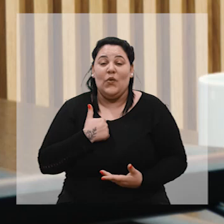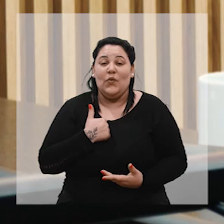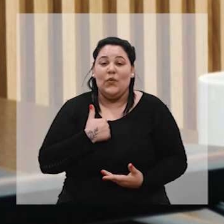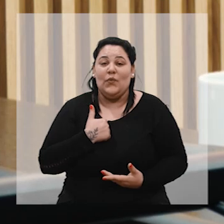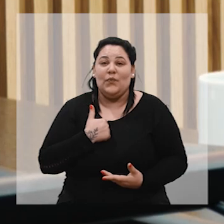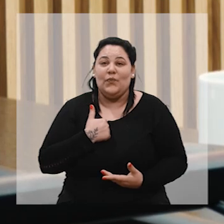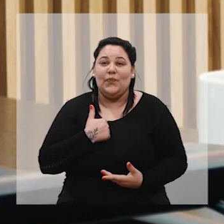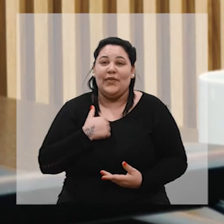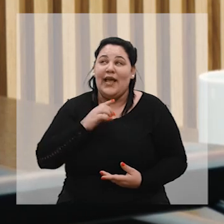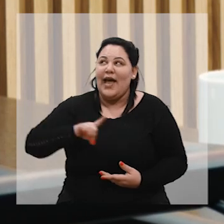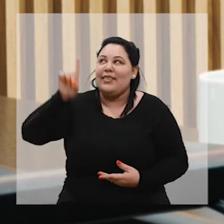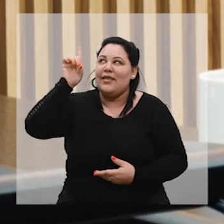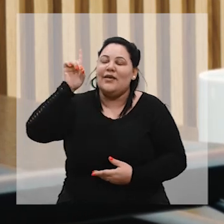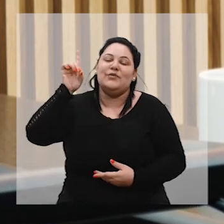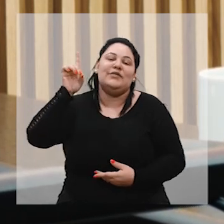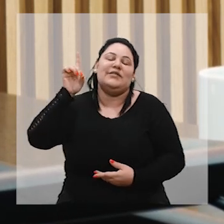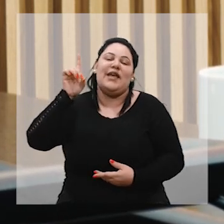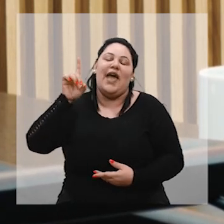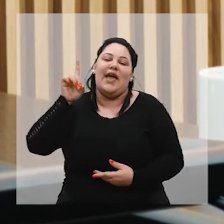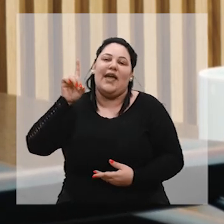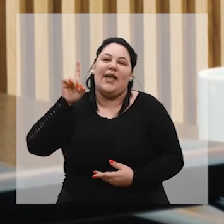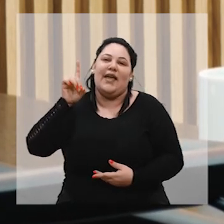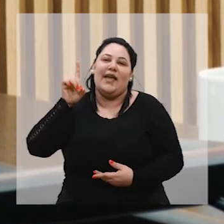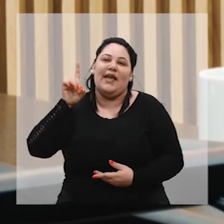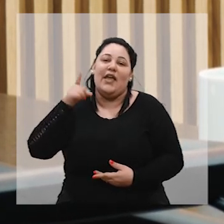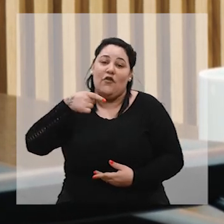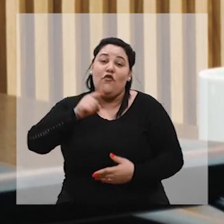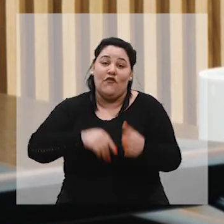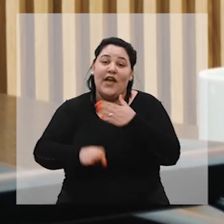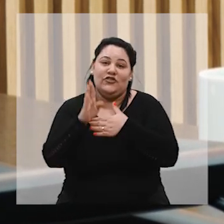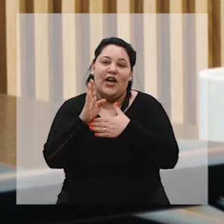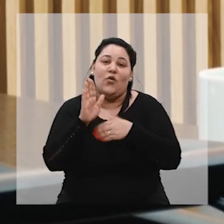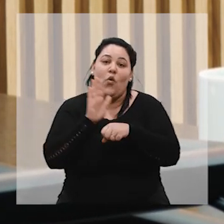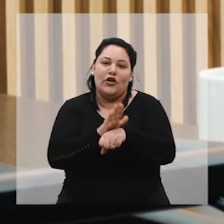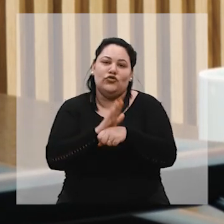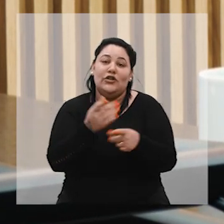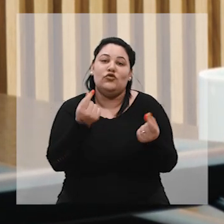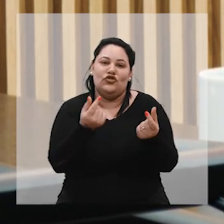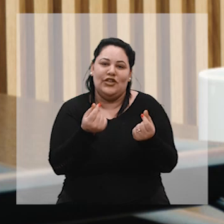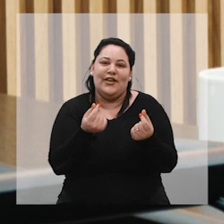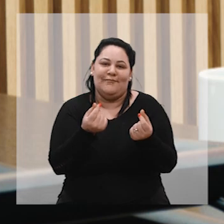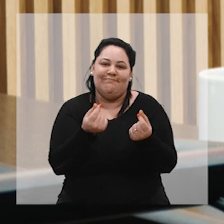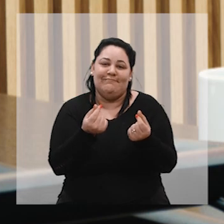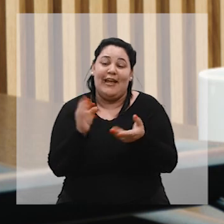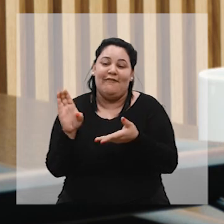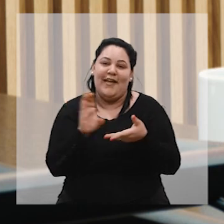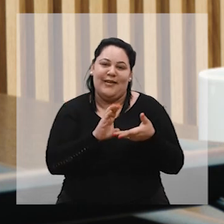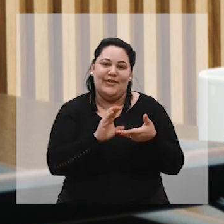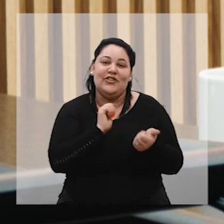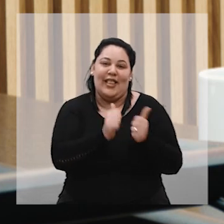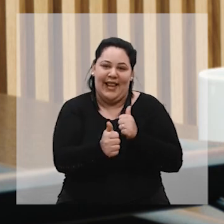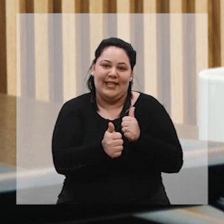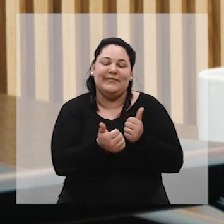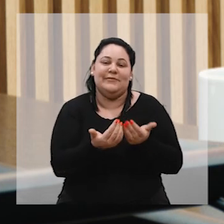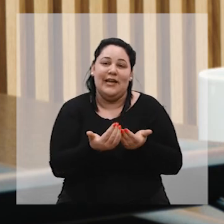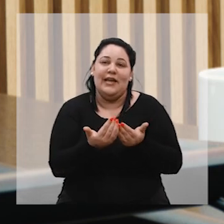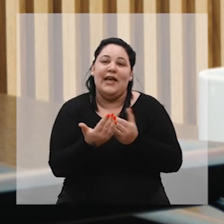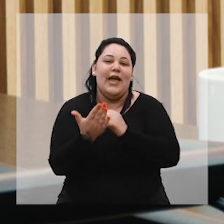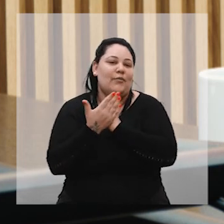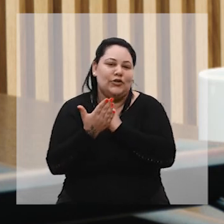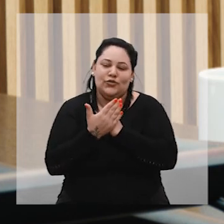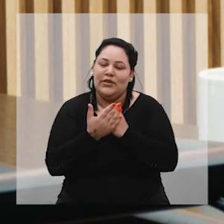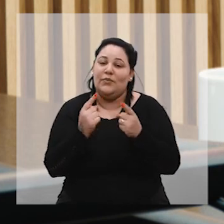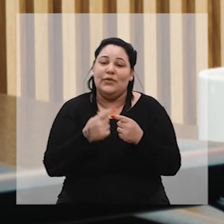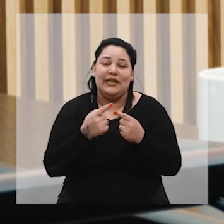eu hoje, graças a Deus, é o meu 3º ano que eu tô indo com um benefício do Bolsa Atleta. Isso é um grande respaldo pra mim, cara. É um leque